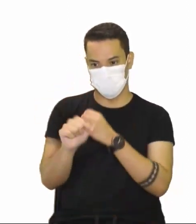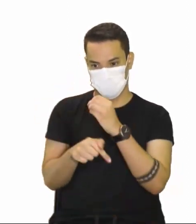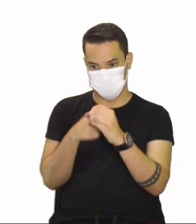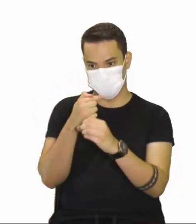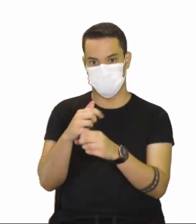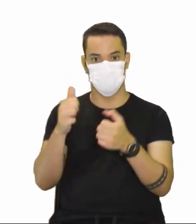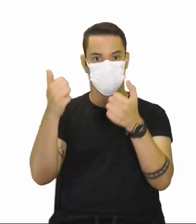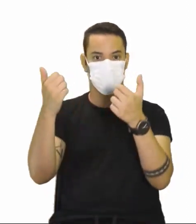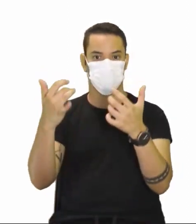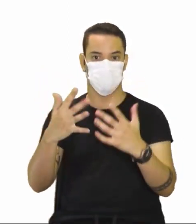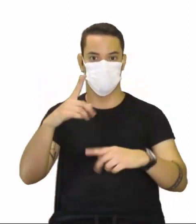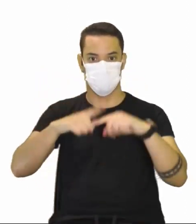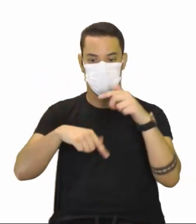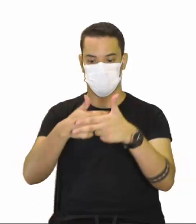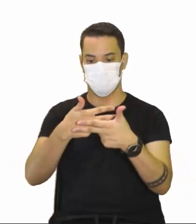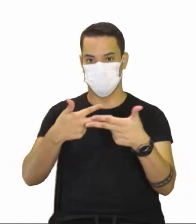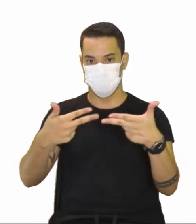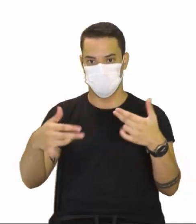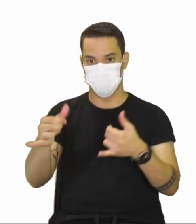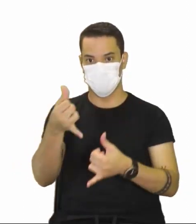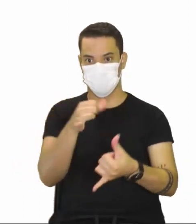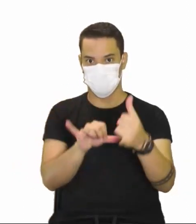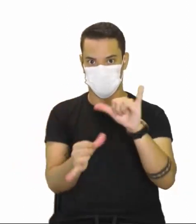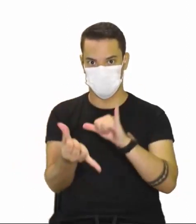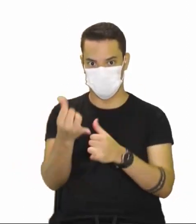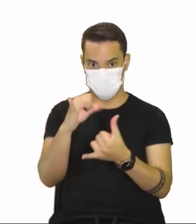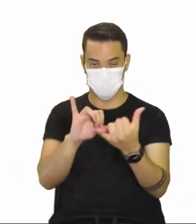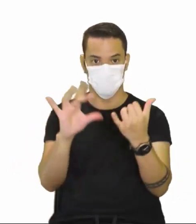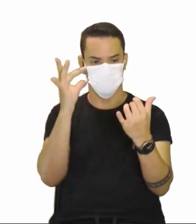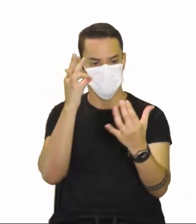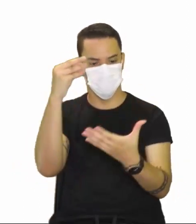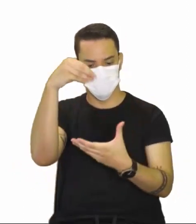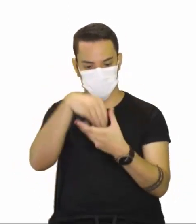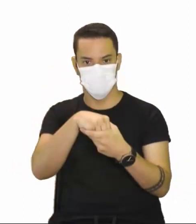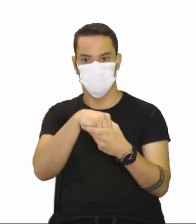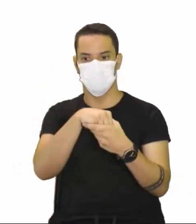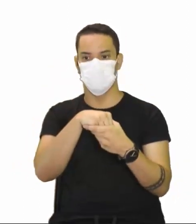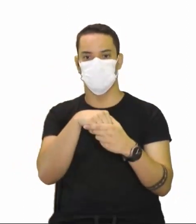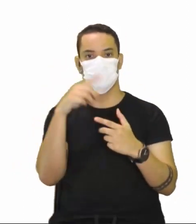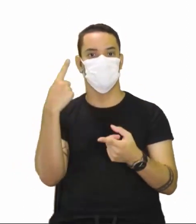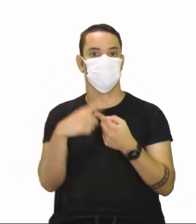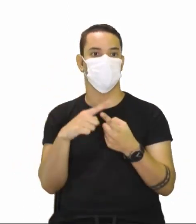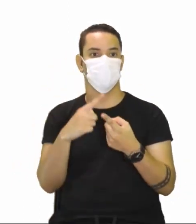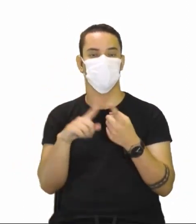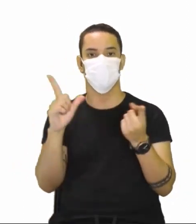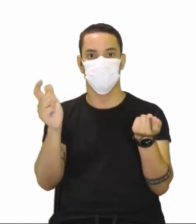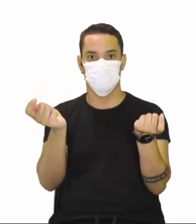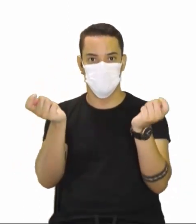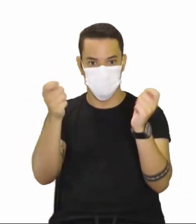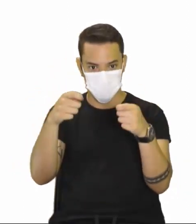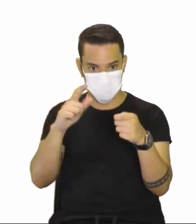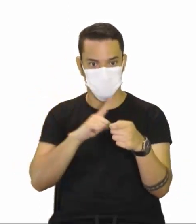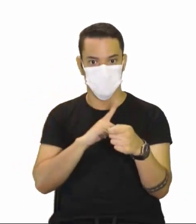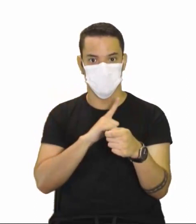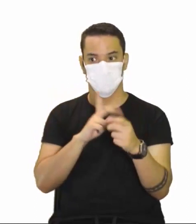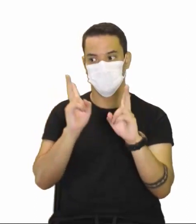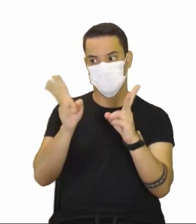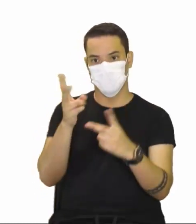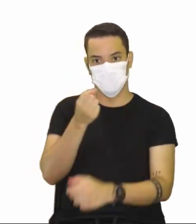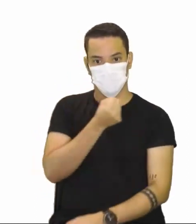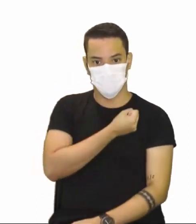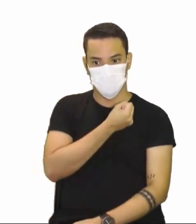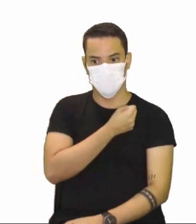aqui de elemento químico. O elemento químico que tem o mesmo número de